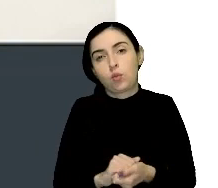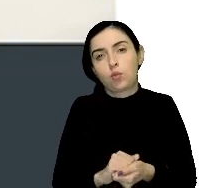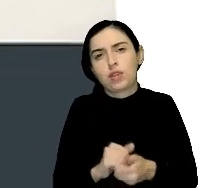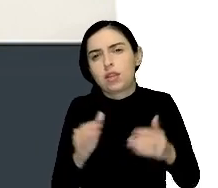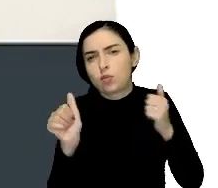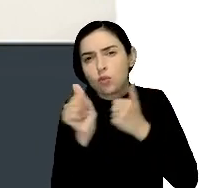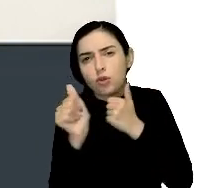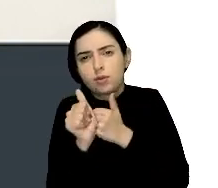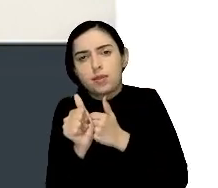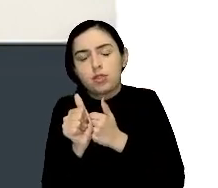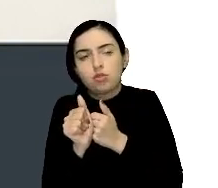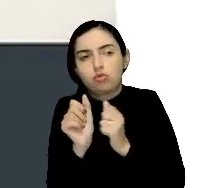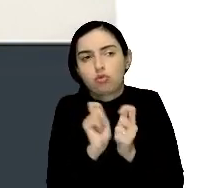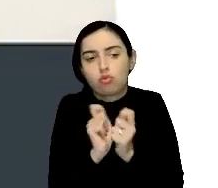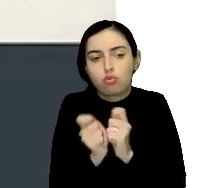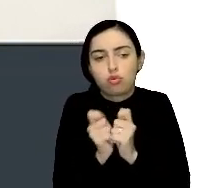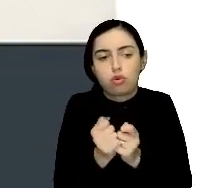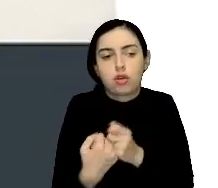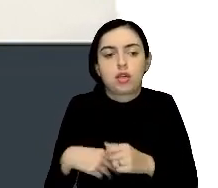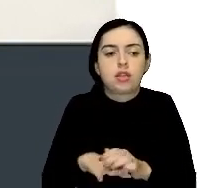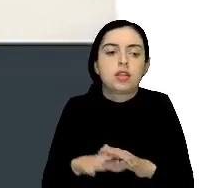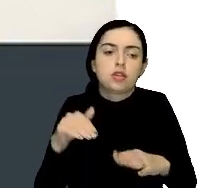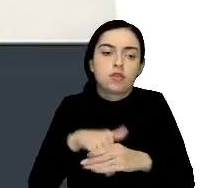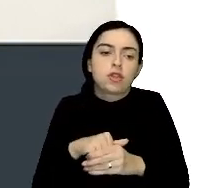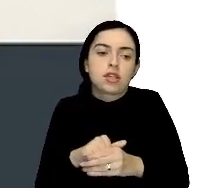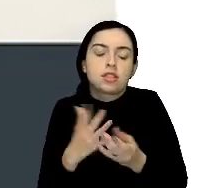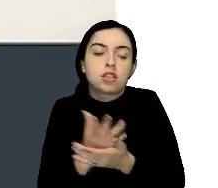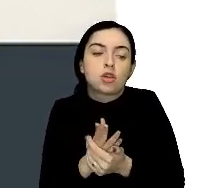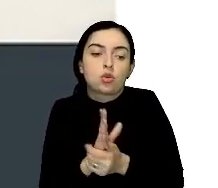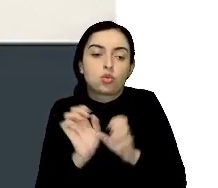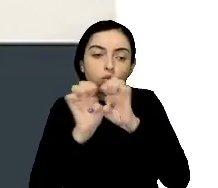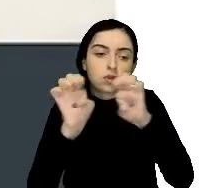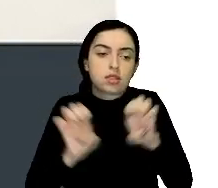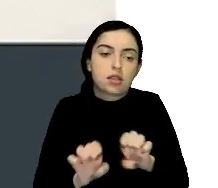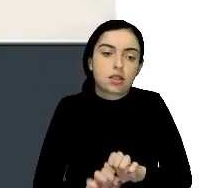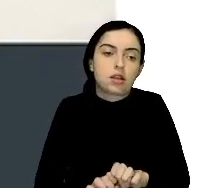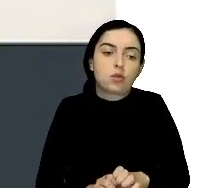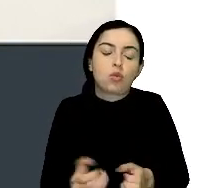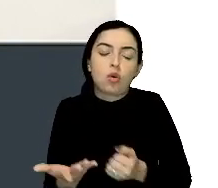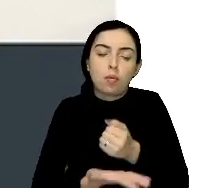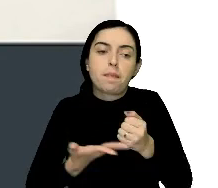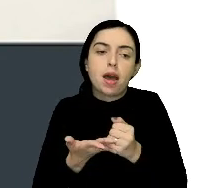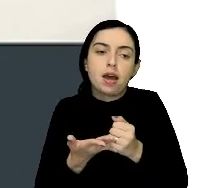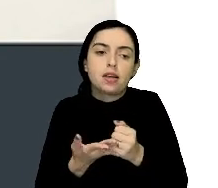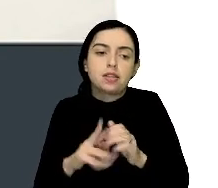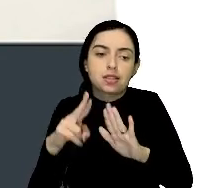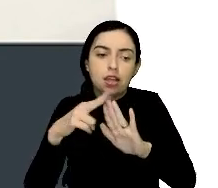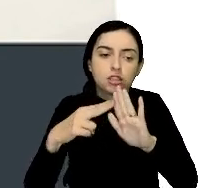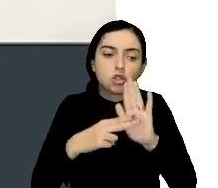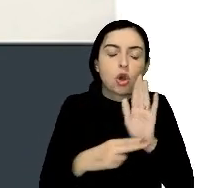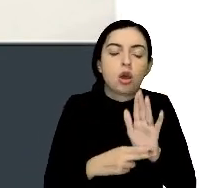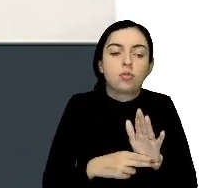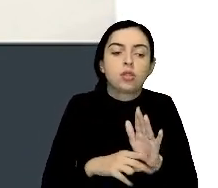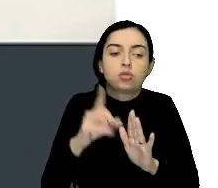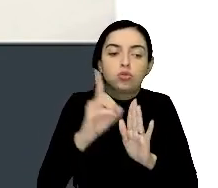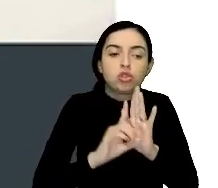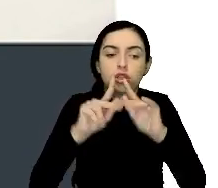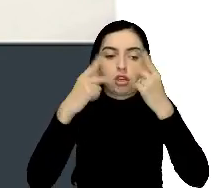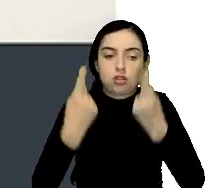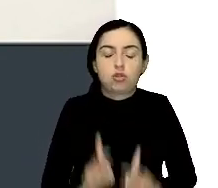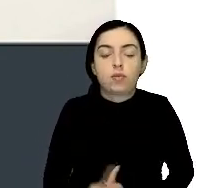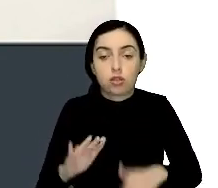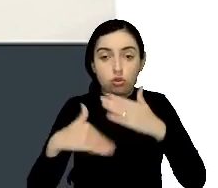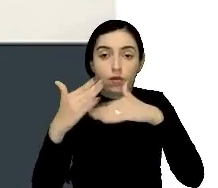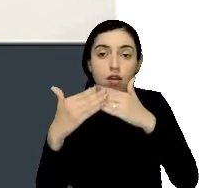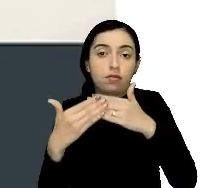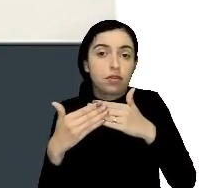do controle das decisões estatais com base nas normas de direitos humanos. Então, o avanço dos tratados de direitos humanos